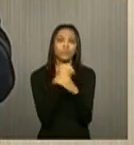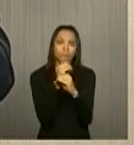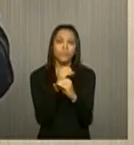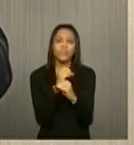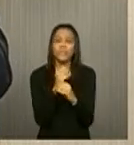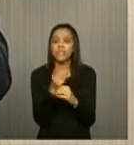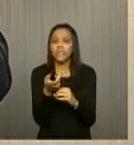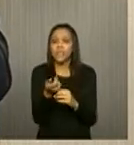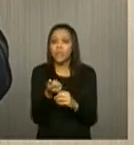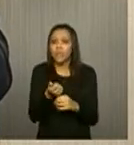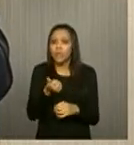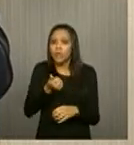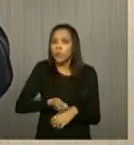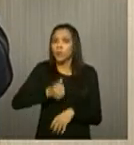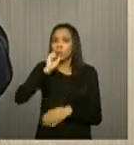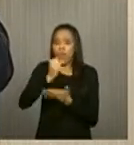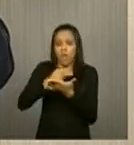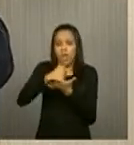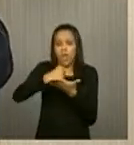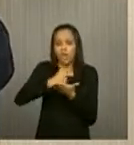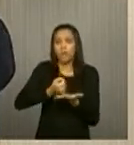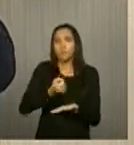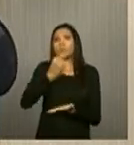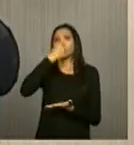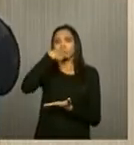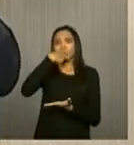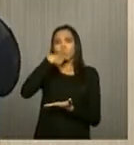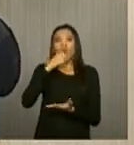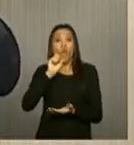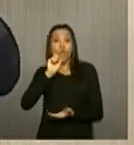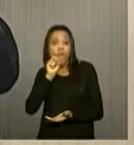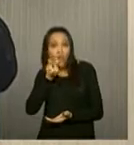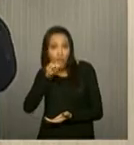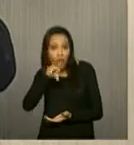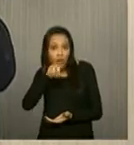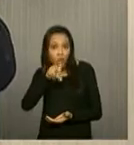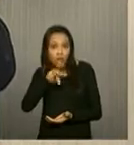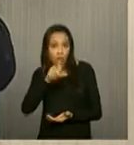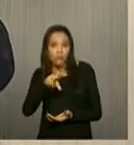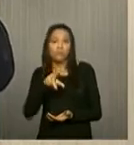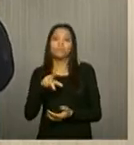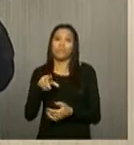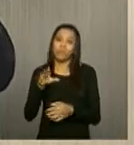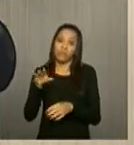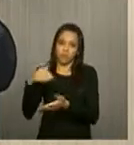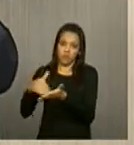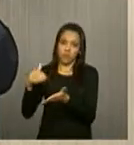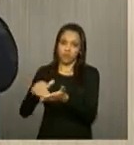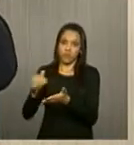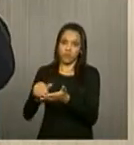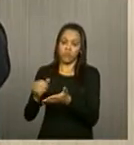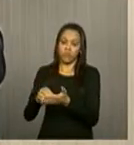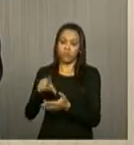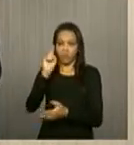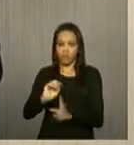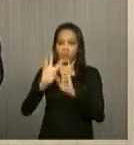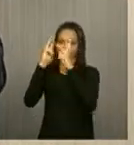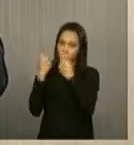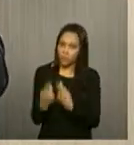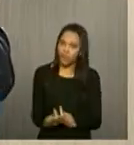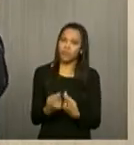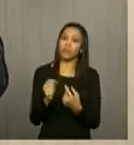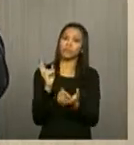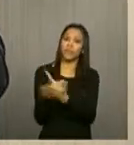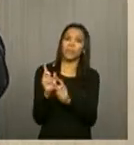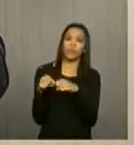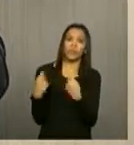medicamento tóxico ou veneno dos listados previamente pela secretaria de direitos humanos e pela nossa é nossas reuniões